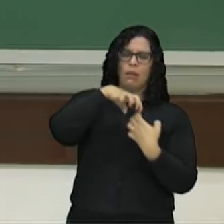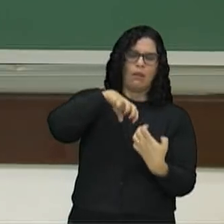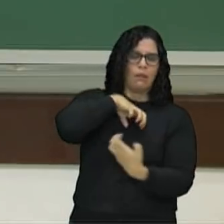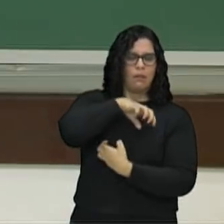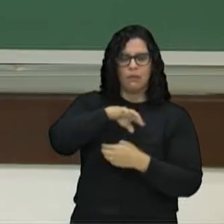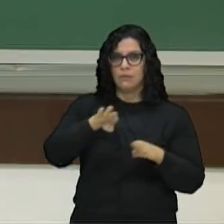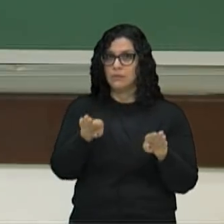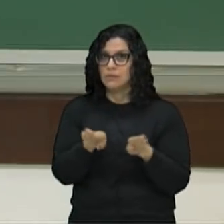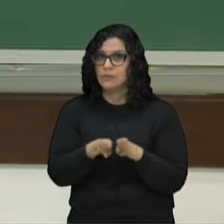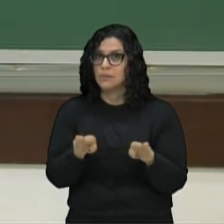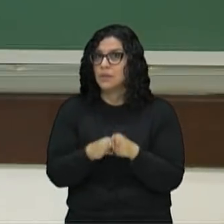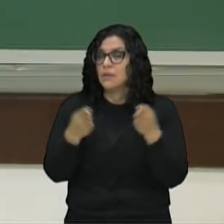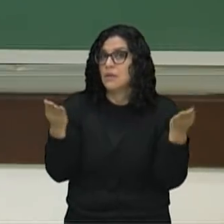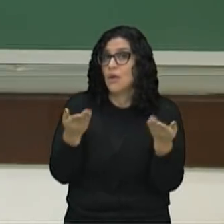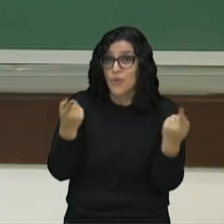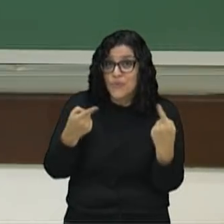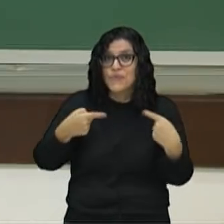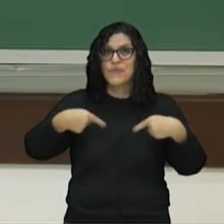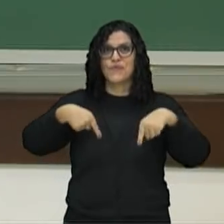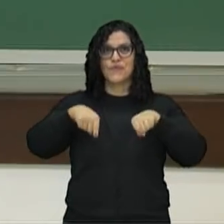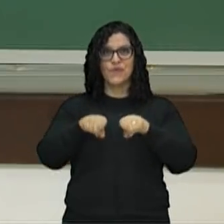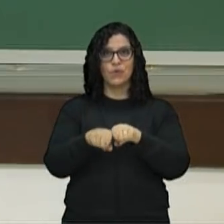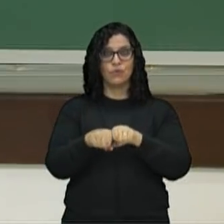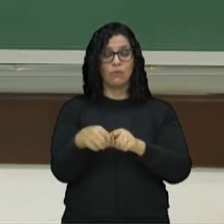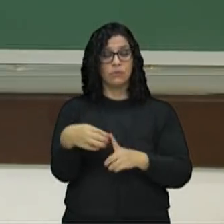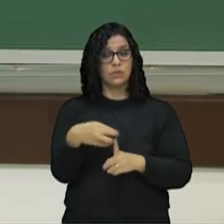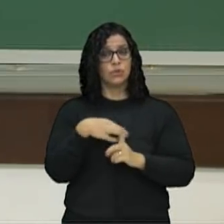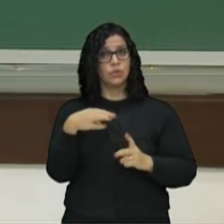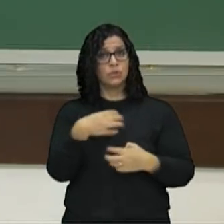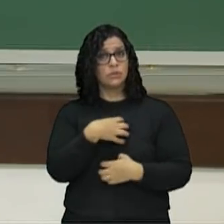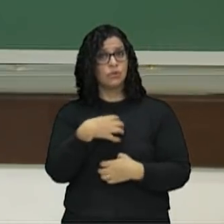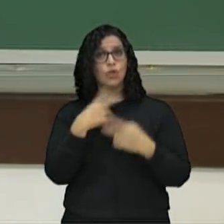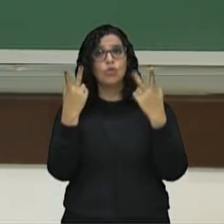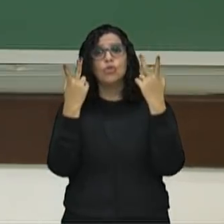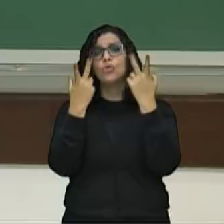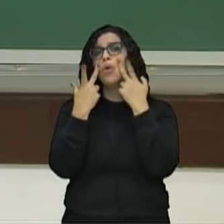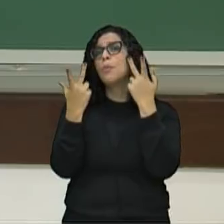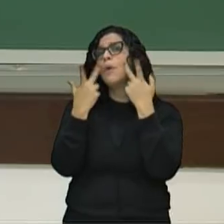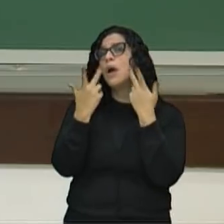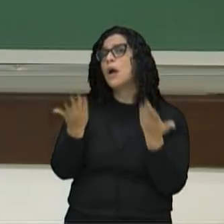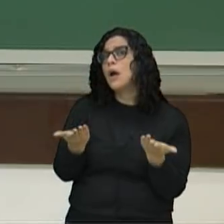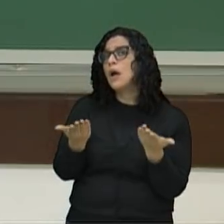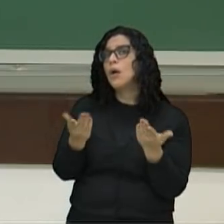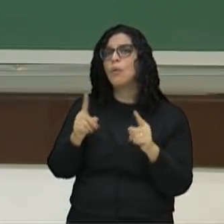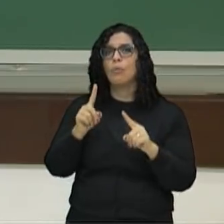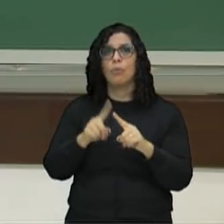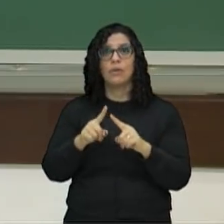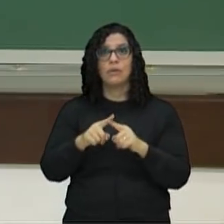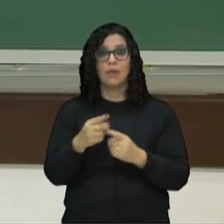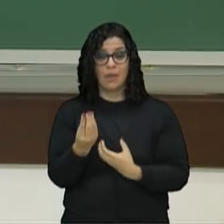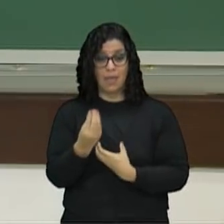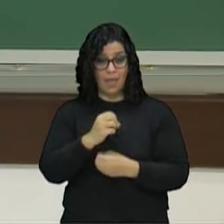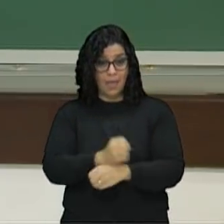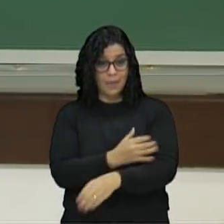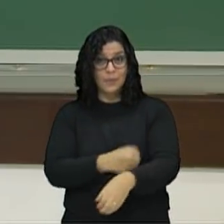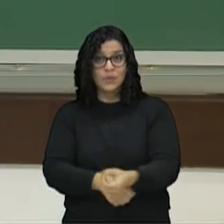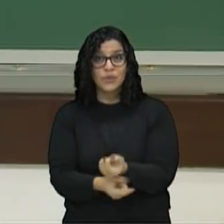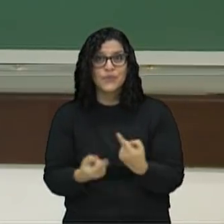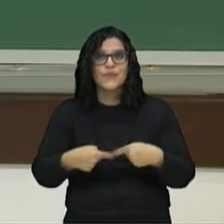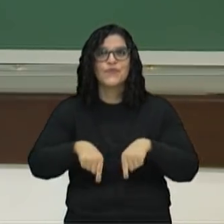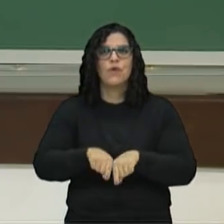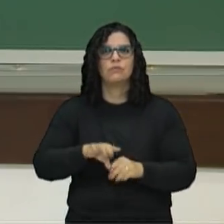então que ele voltou o seu estado de espírito normal, o seu estado emocional